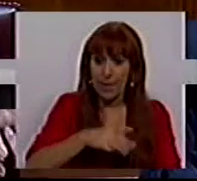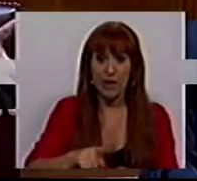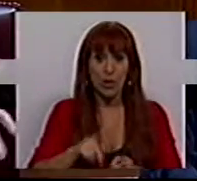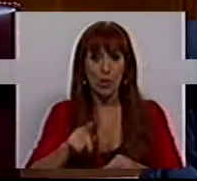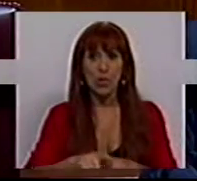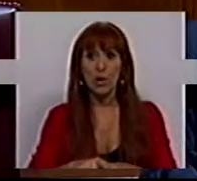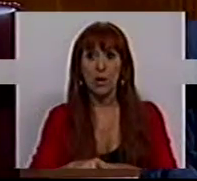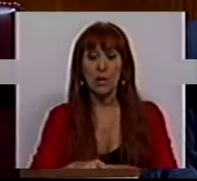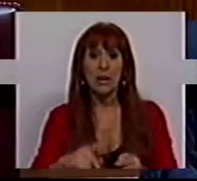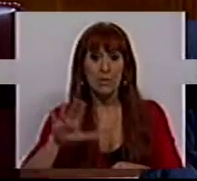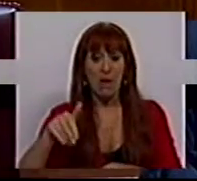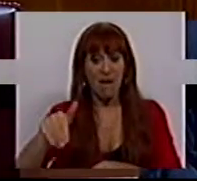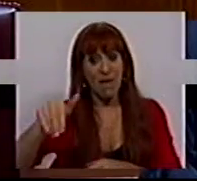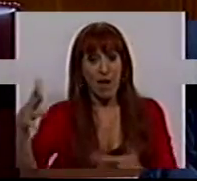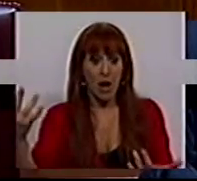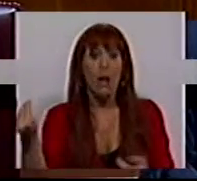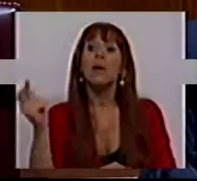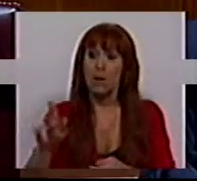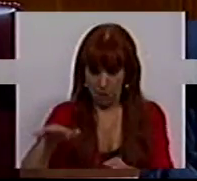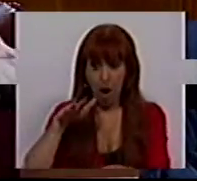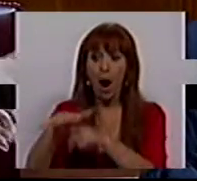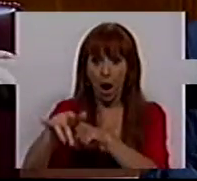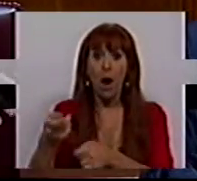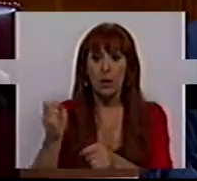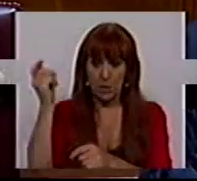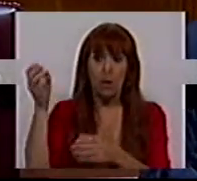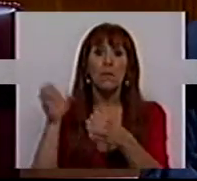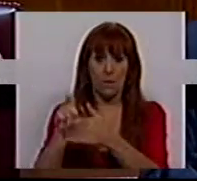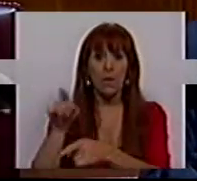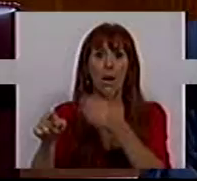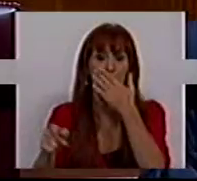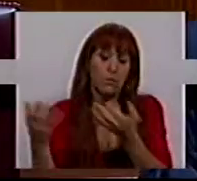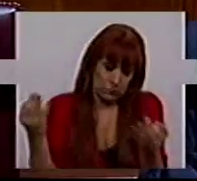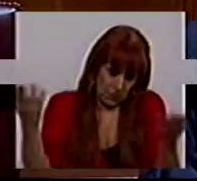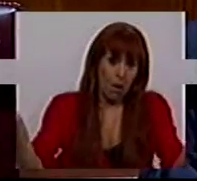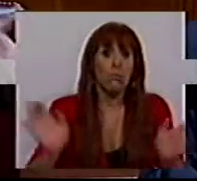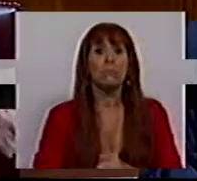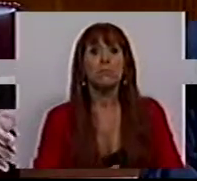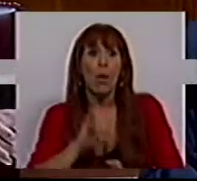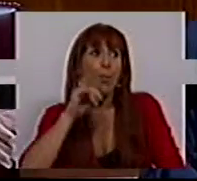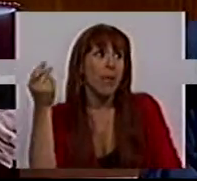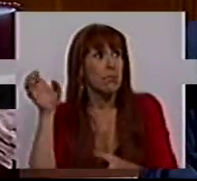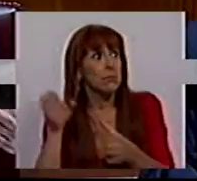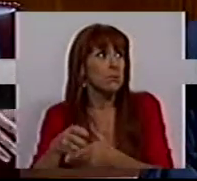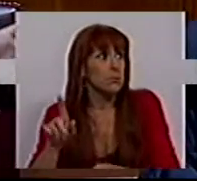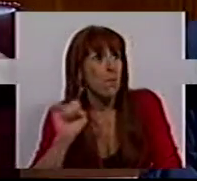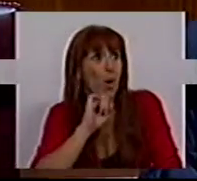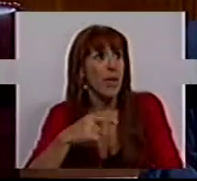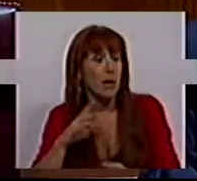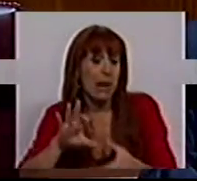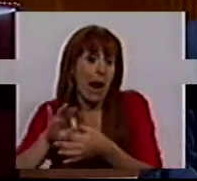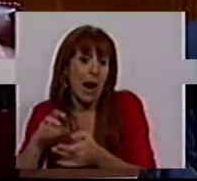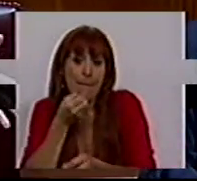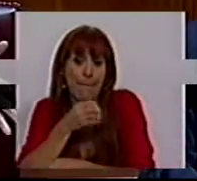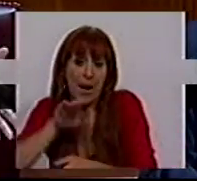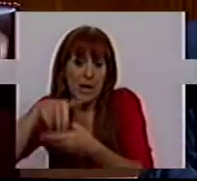em teoria, vierem a ocorrer, também se repercutirão na Caixa Geral de Depósitos, com certeza. Pode a Caixa Geral de Depósitos poder acomodar